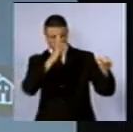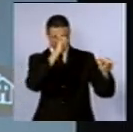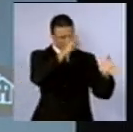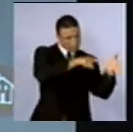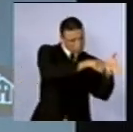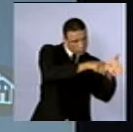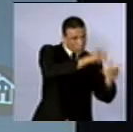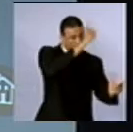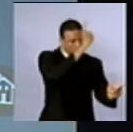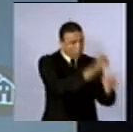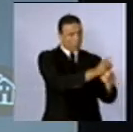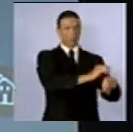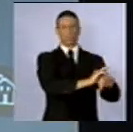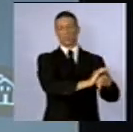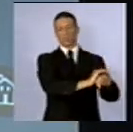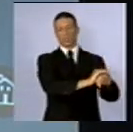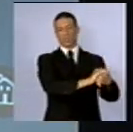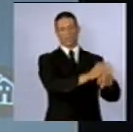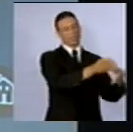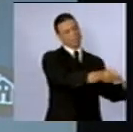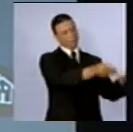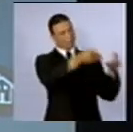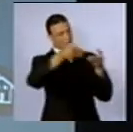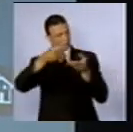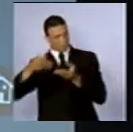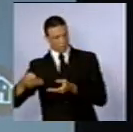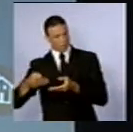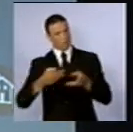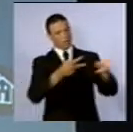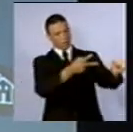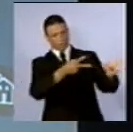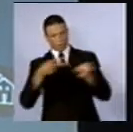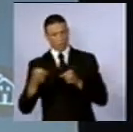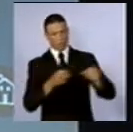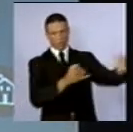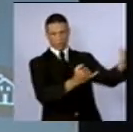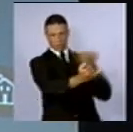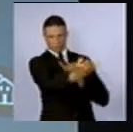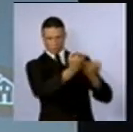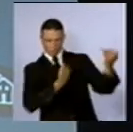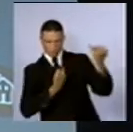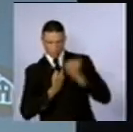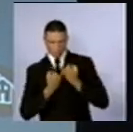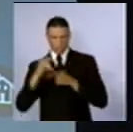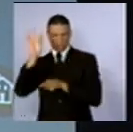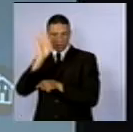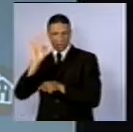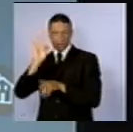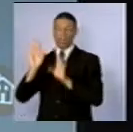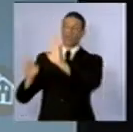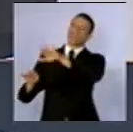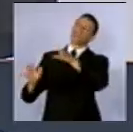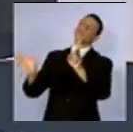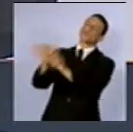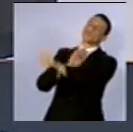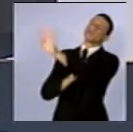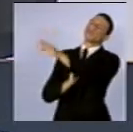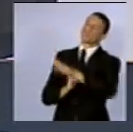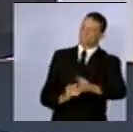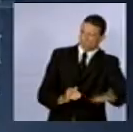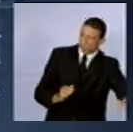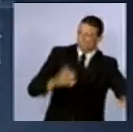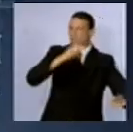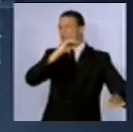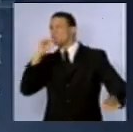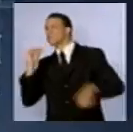né então eles enviavam para nós informações epidemiológicas professor em em adulto criança ou em apenas